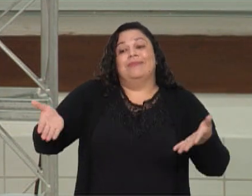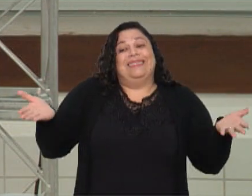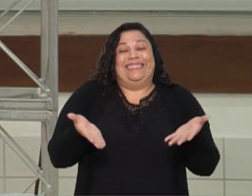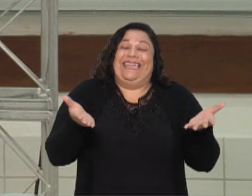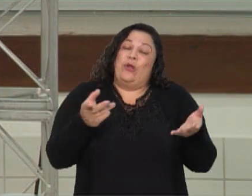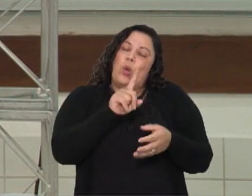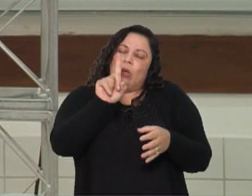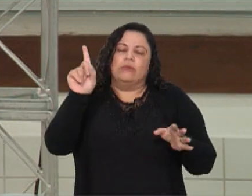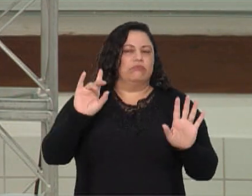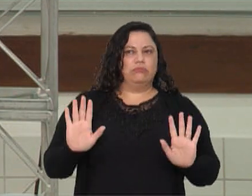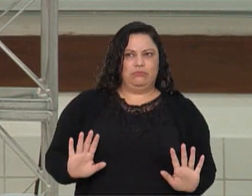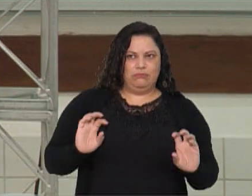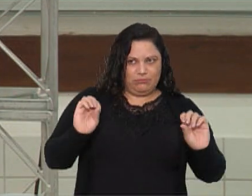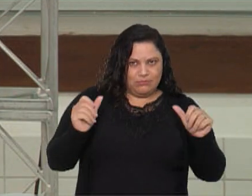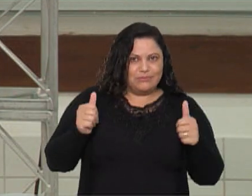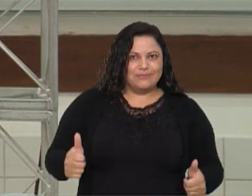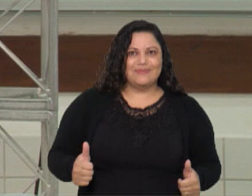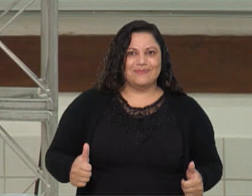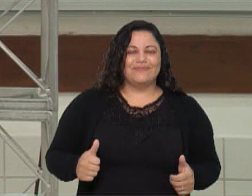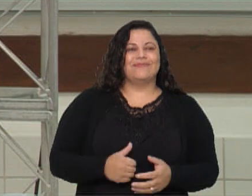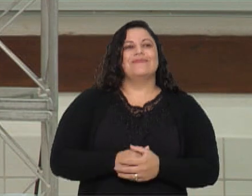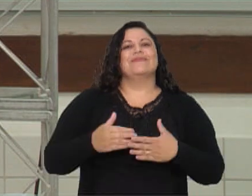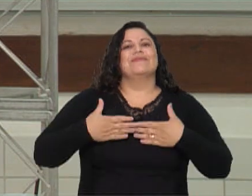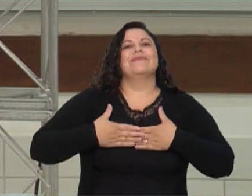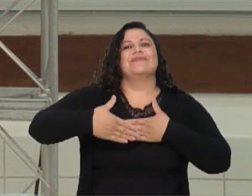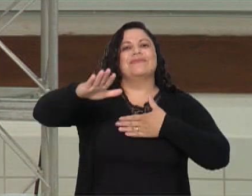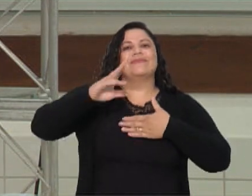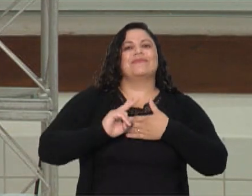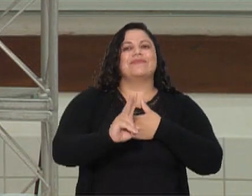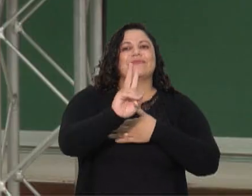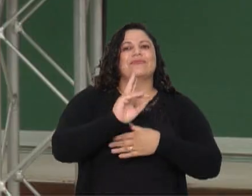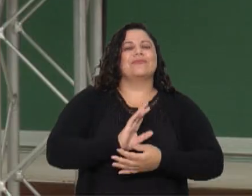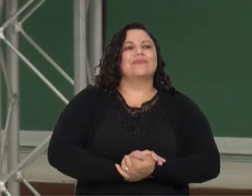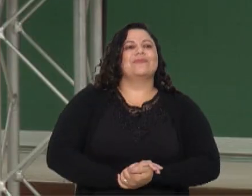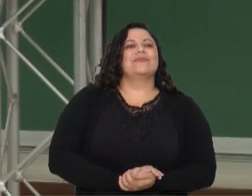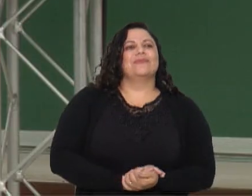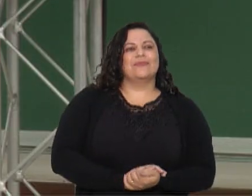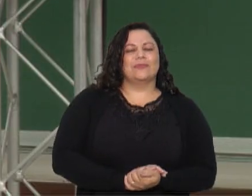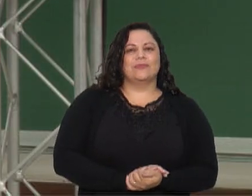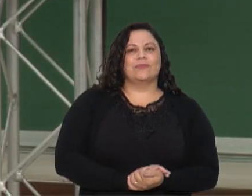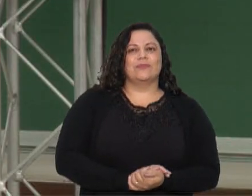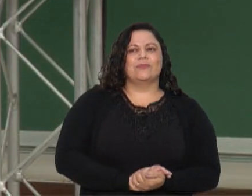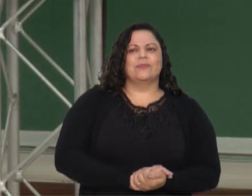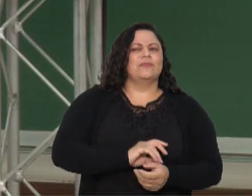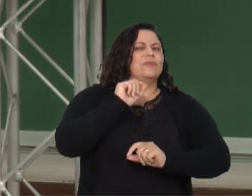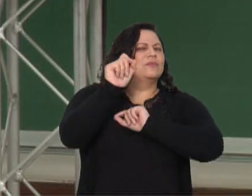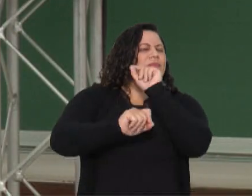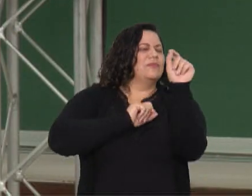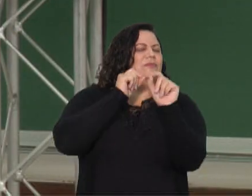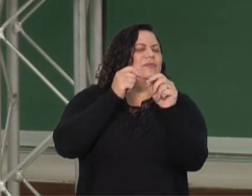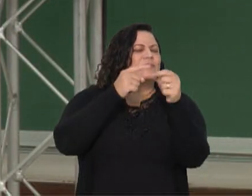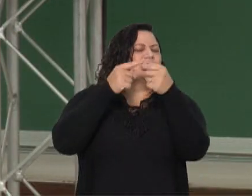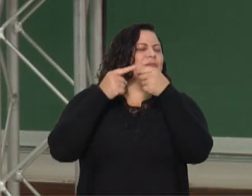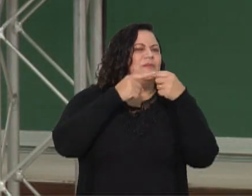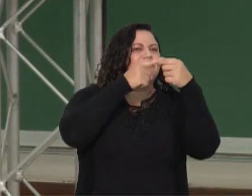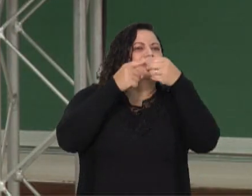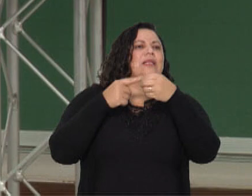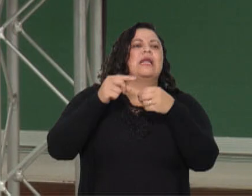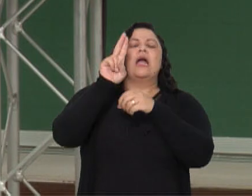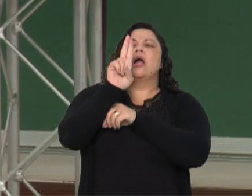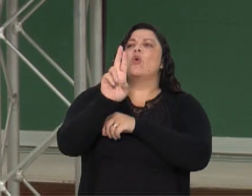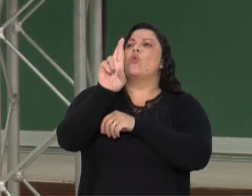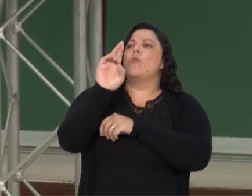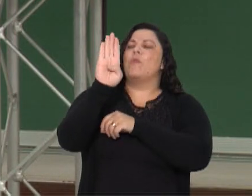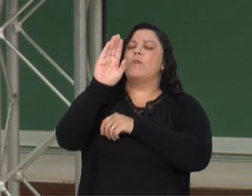agora não é o caso, certo? Vamos em frente, vamos lá. Urbanismo. Lembra no começo da aula que eu falei